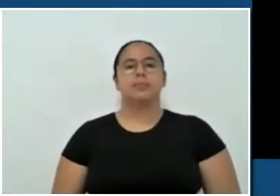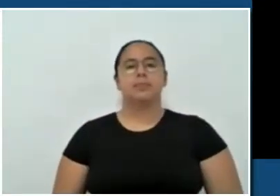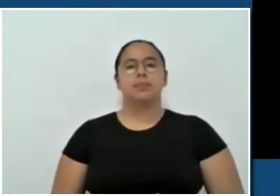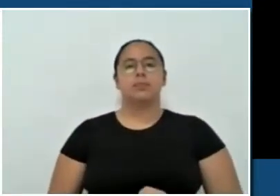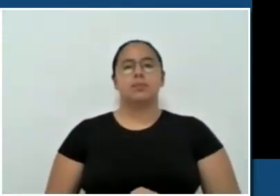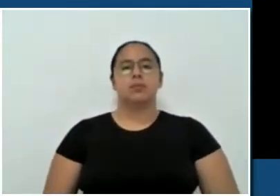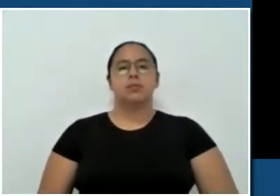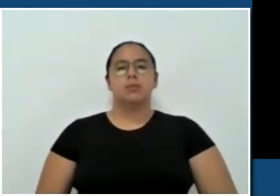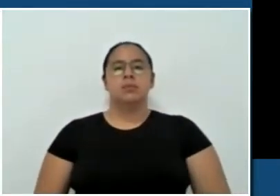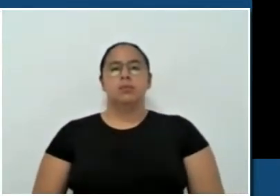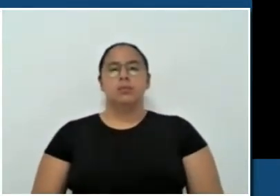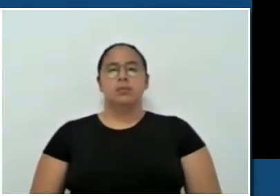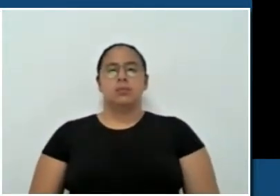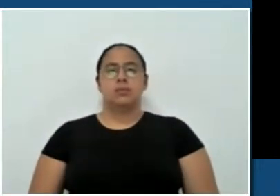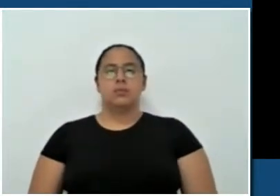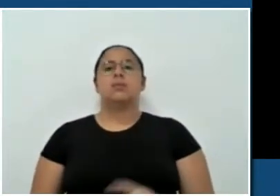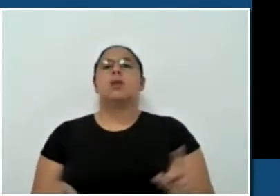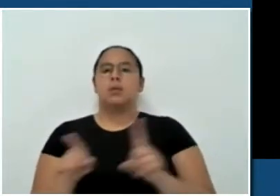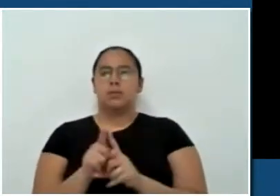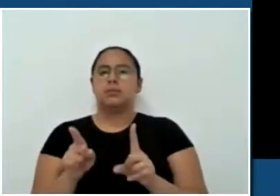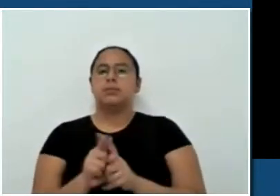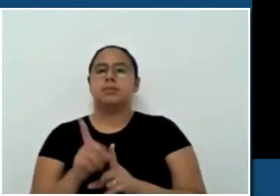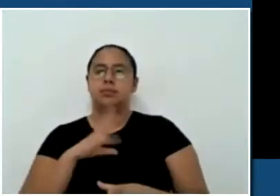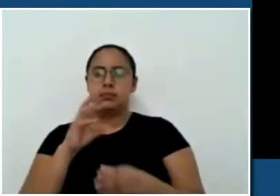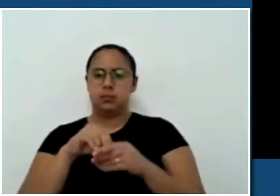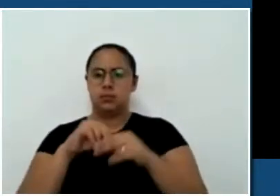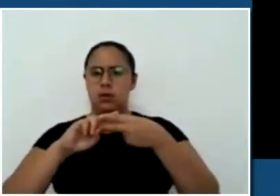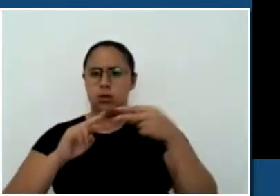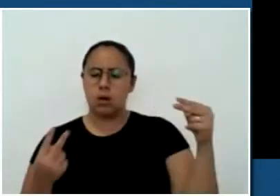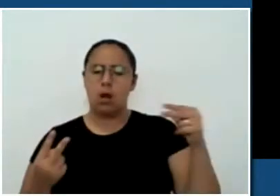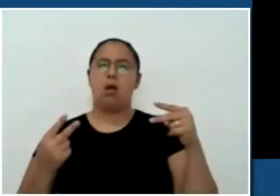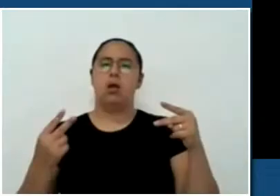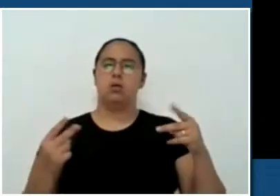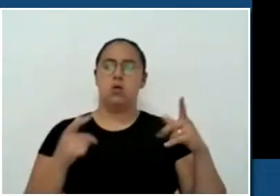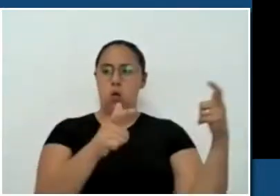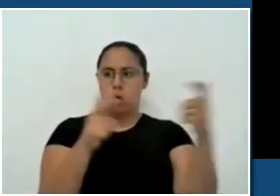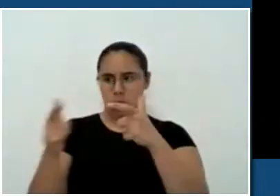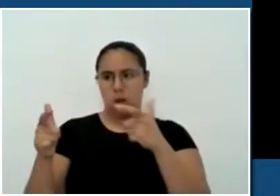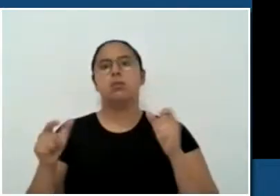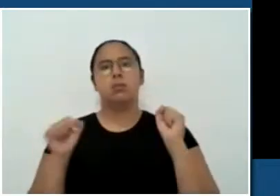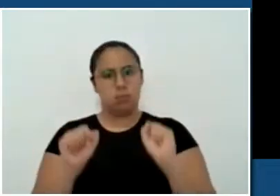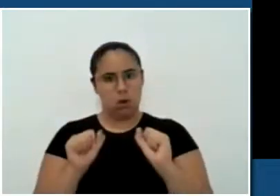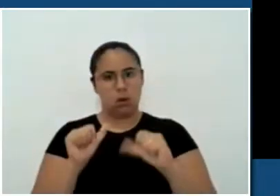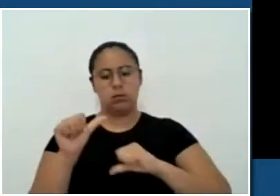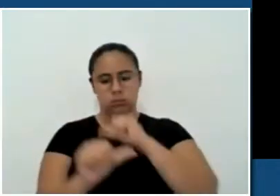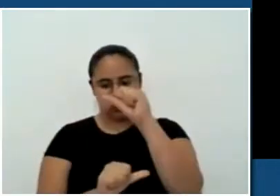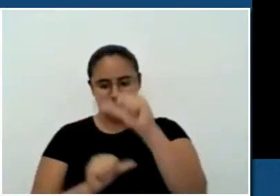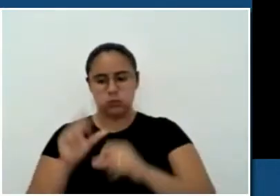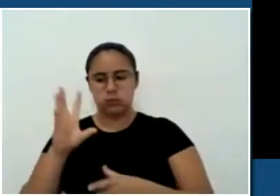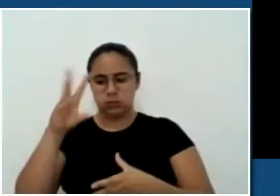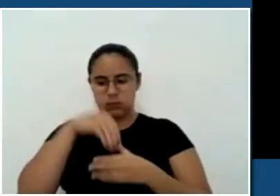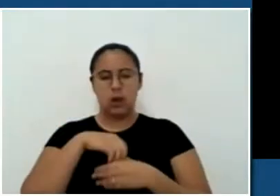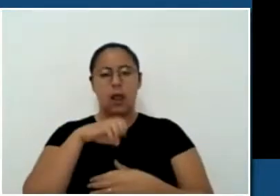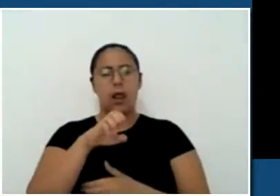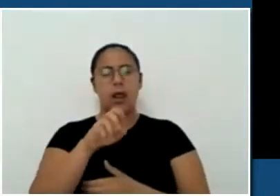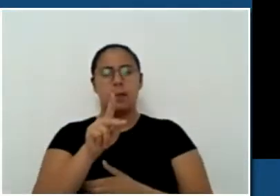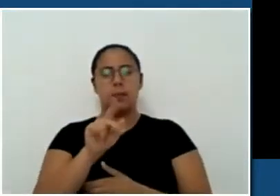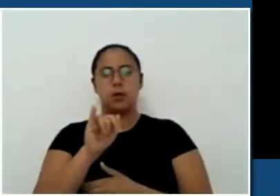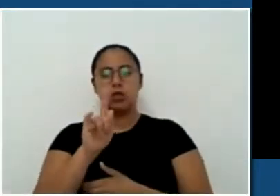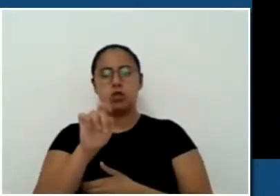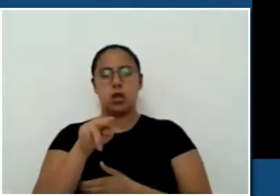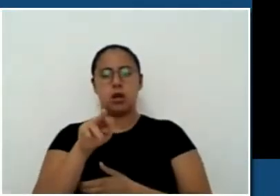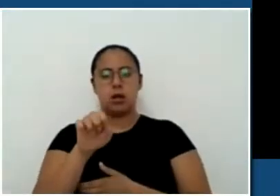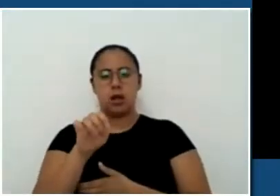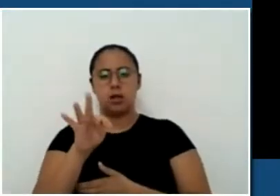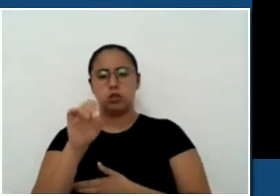Os fatores de riscos genéticos e ambientais podem alterar programas epigenéticos. Epigenético é quando você tem influência de uma outra situação